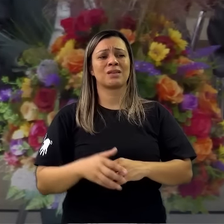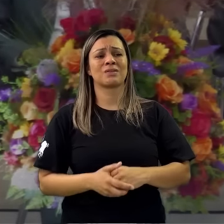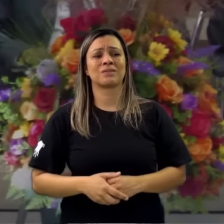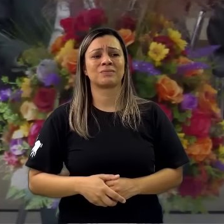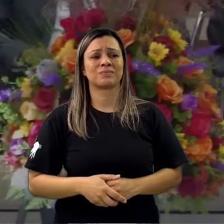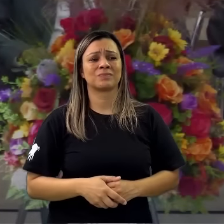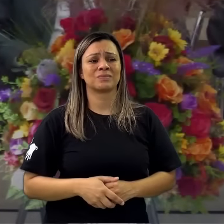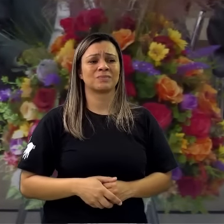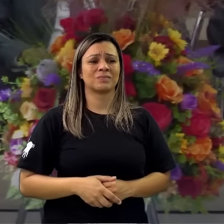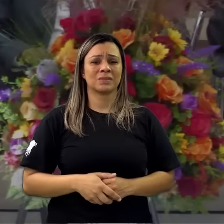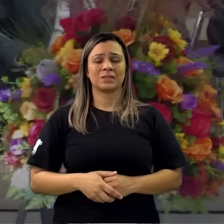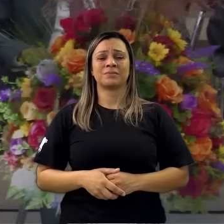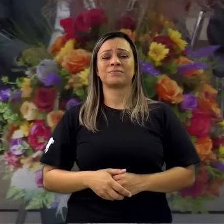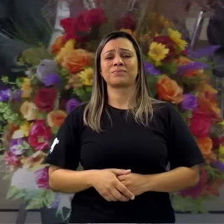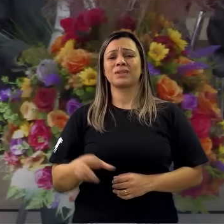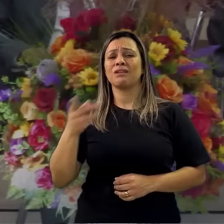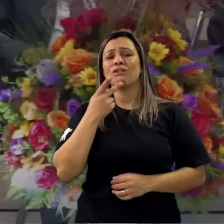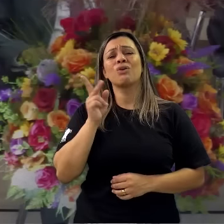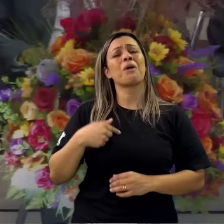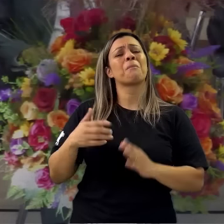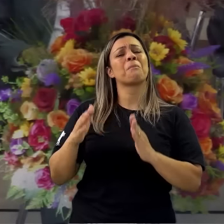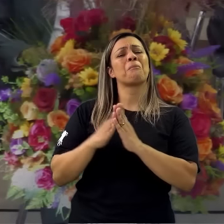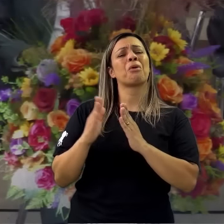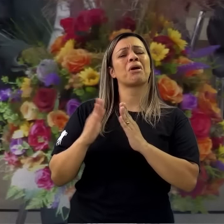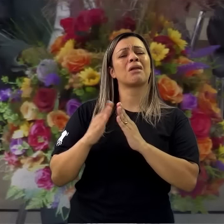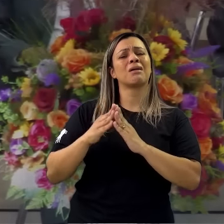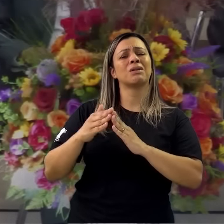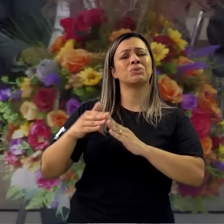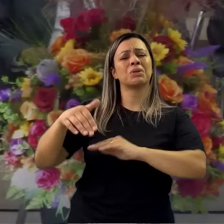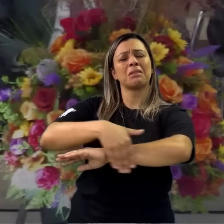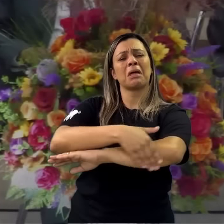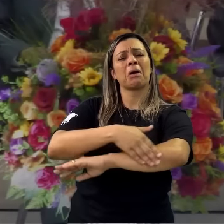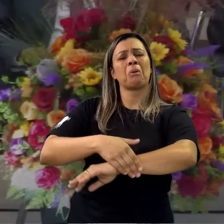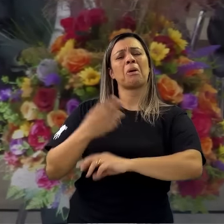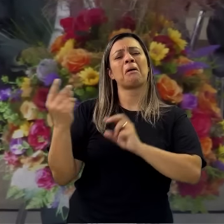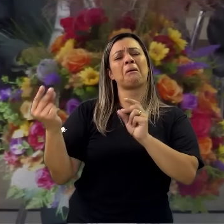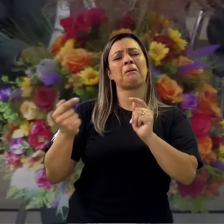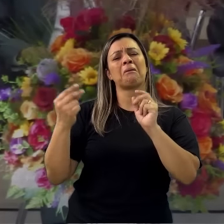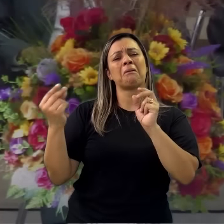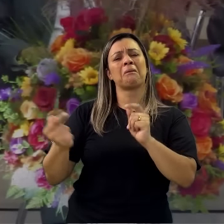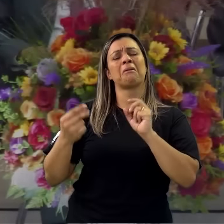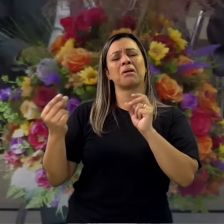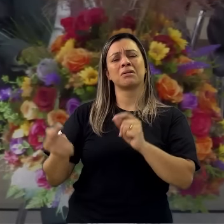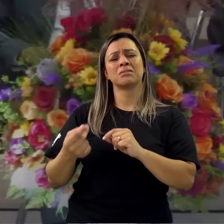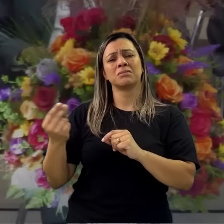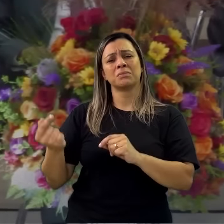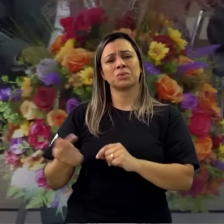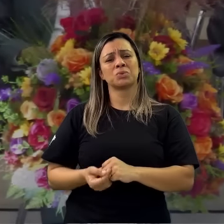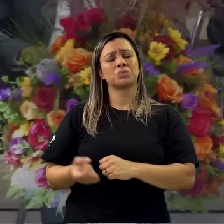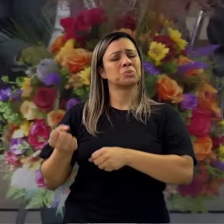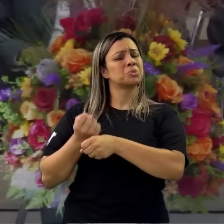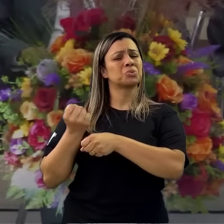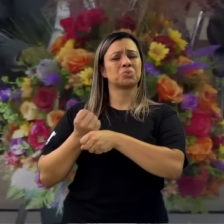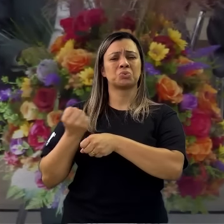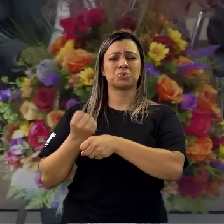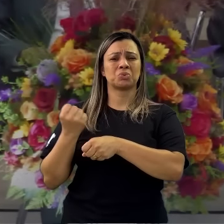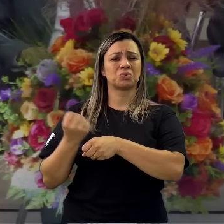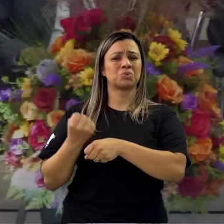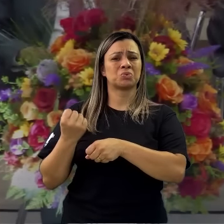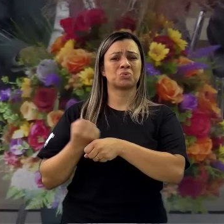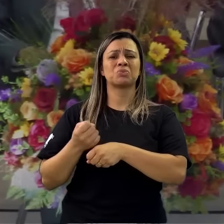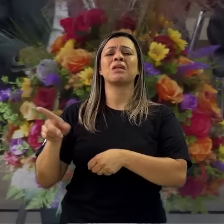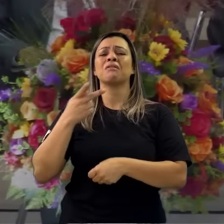tô andando anos na rua tinha programa de rádio era Presbítero da igreja eles escolhia nos festividades escolhi o